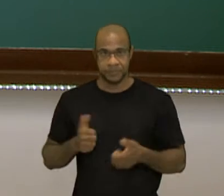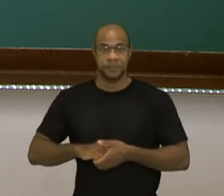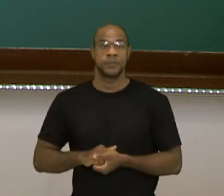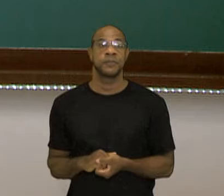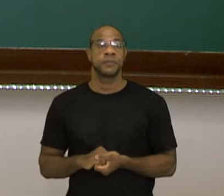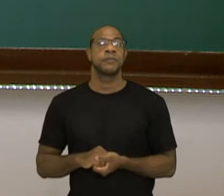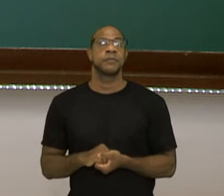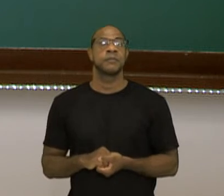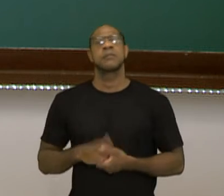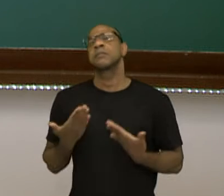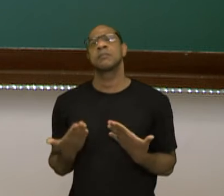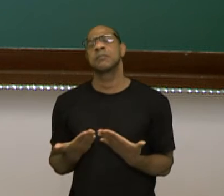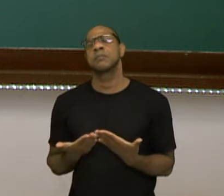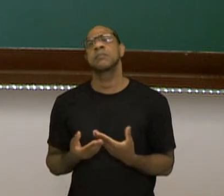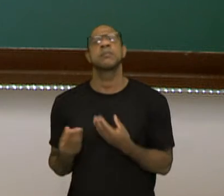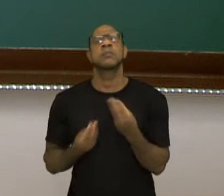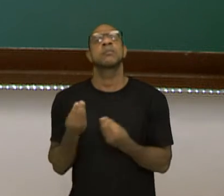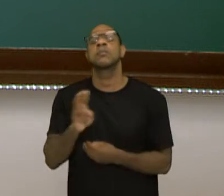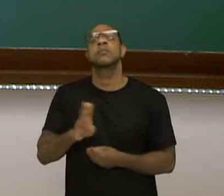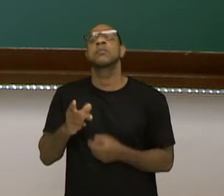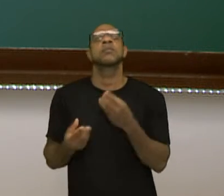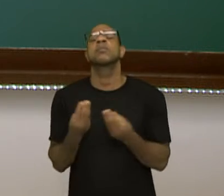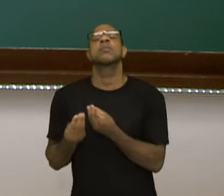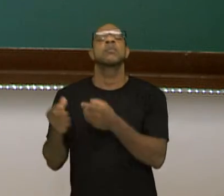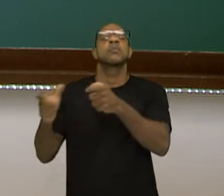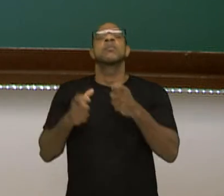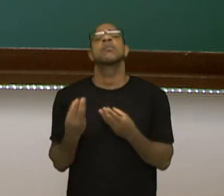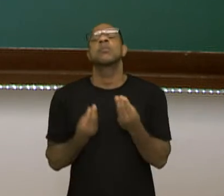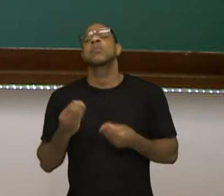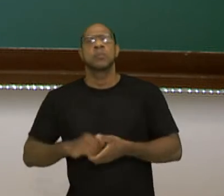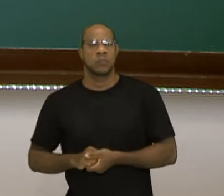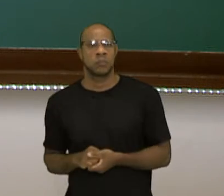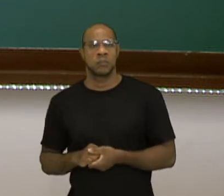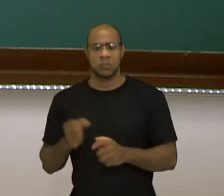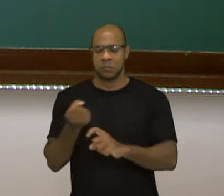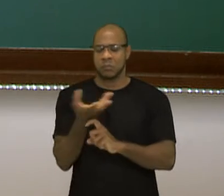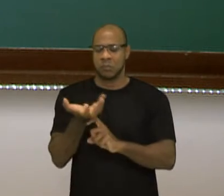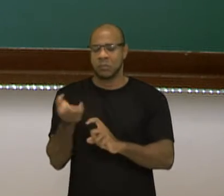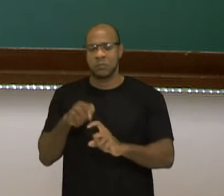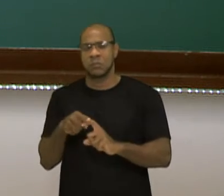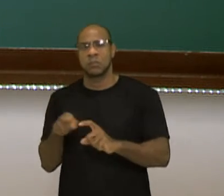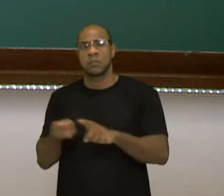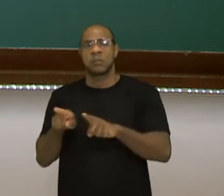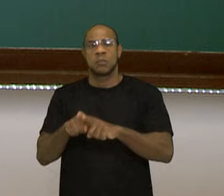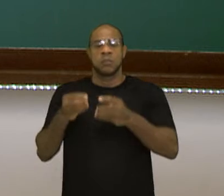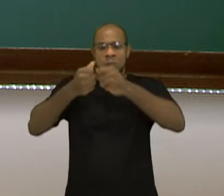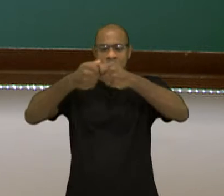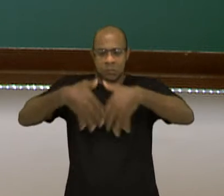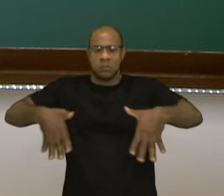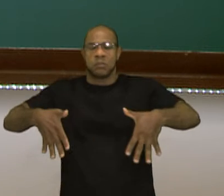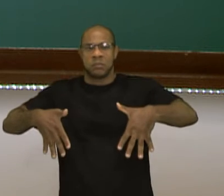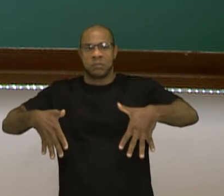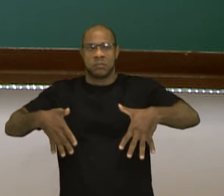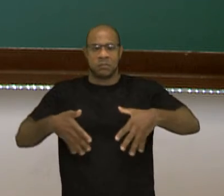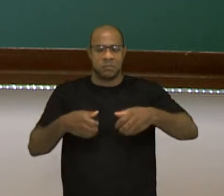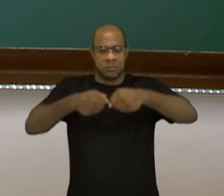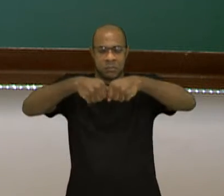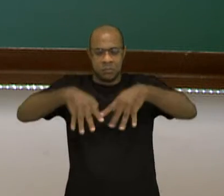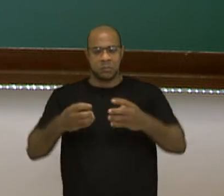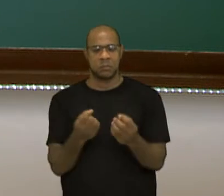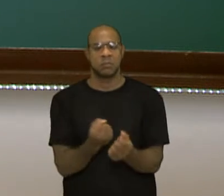certo? E onde mais a gente usa? A gente usa a potenciação para decomposição. Sabiam disso?